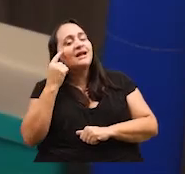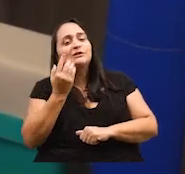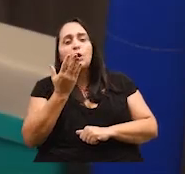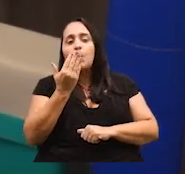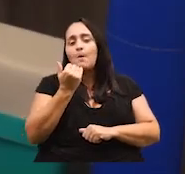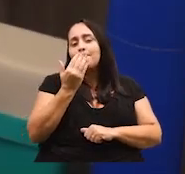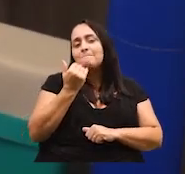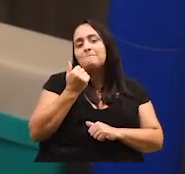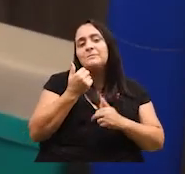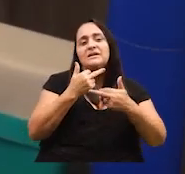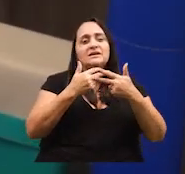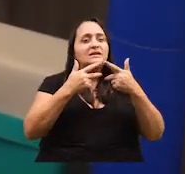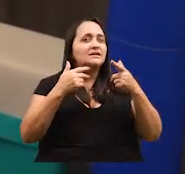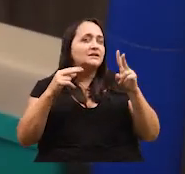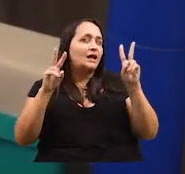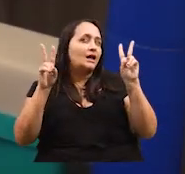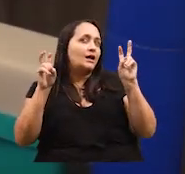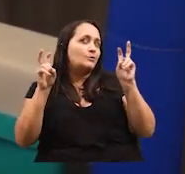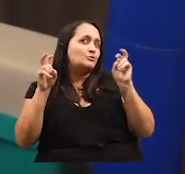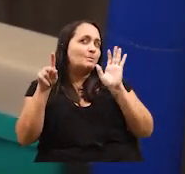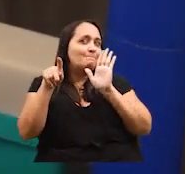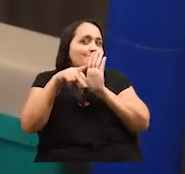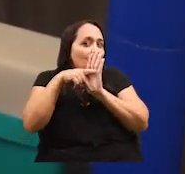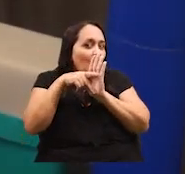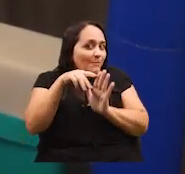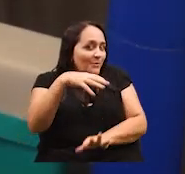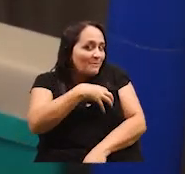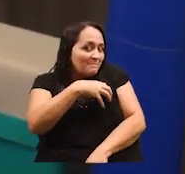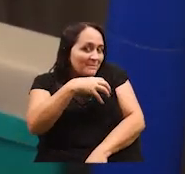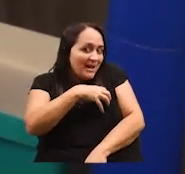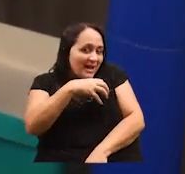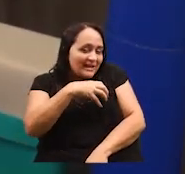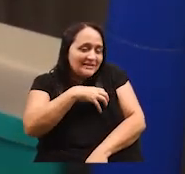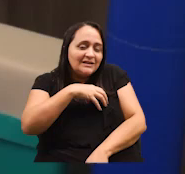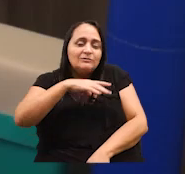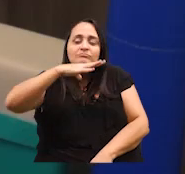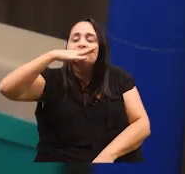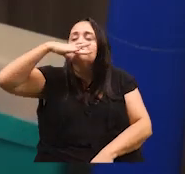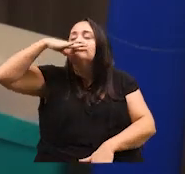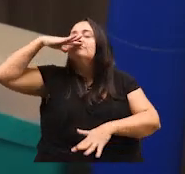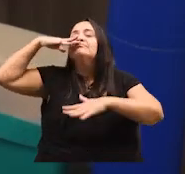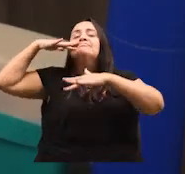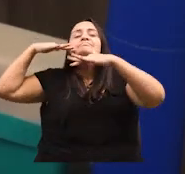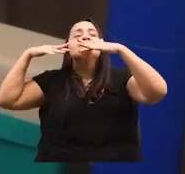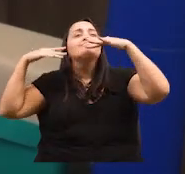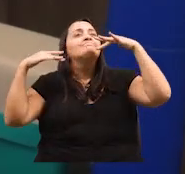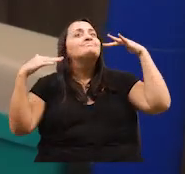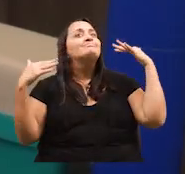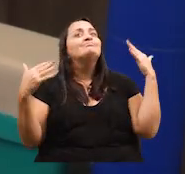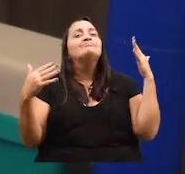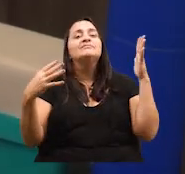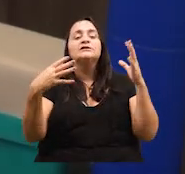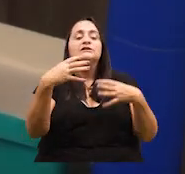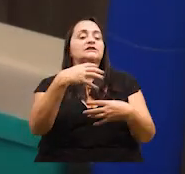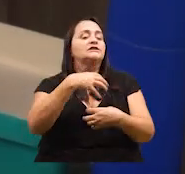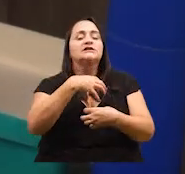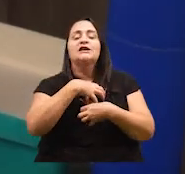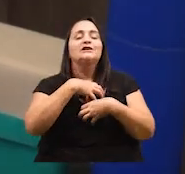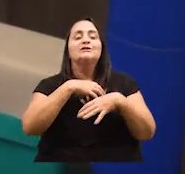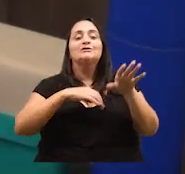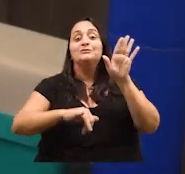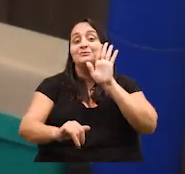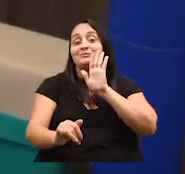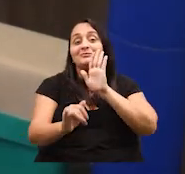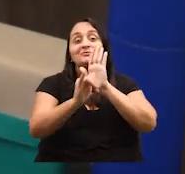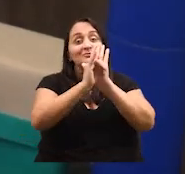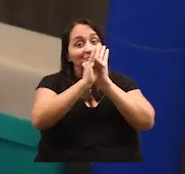culinária baiana, sentir no ar a energia de uma identidade forte culinária que